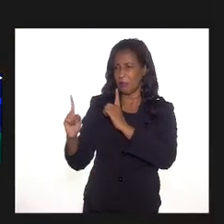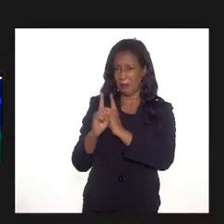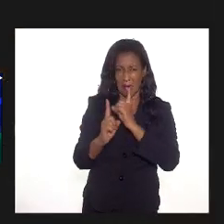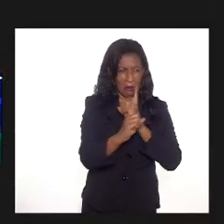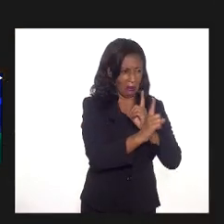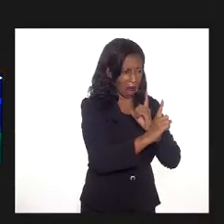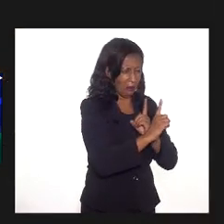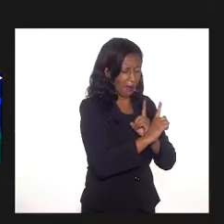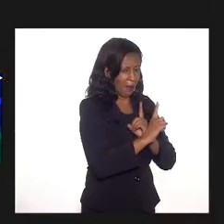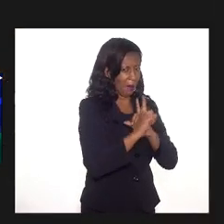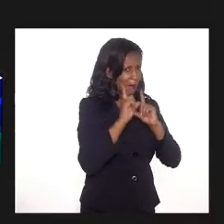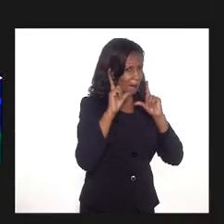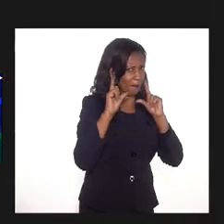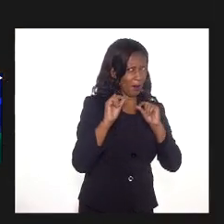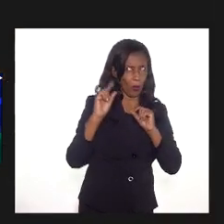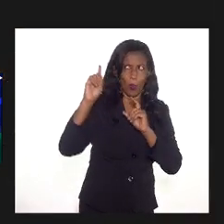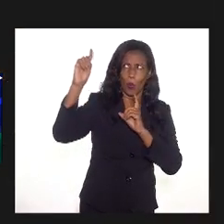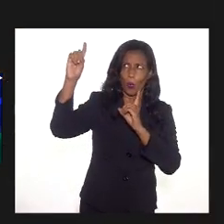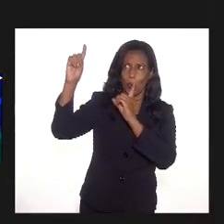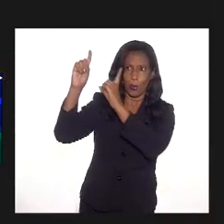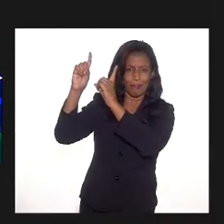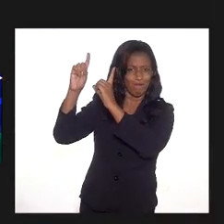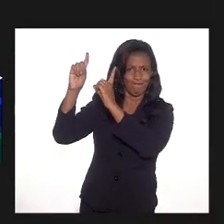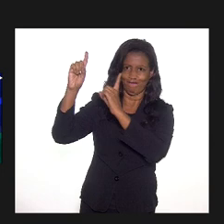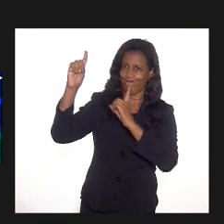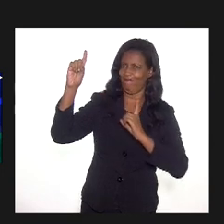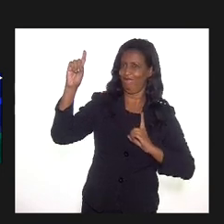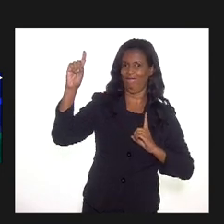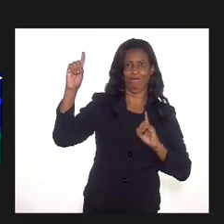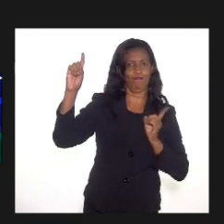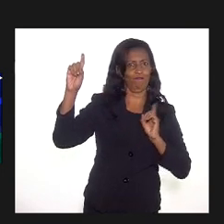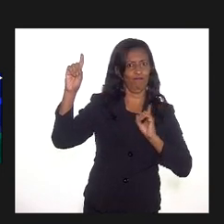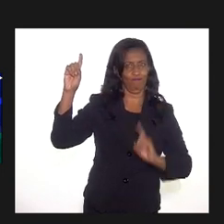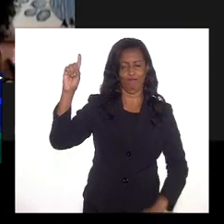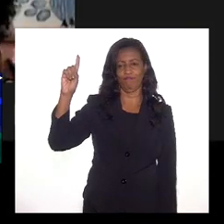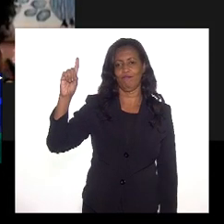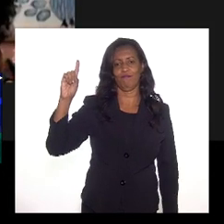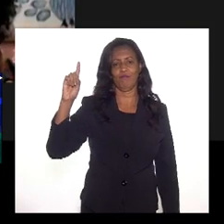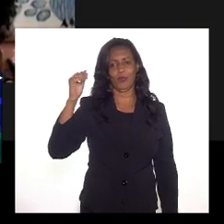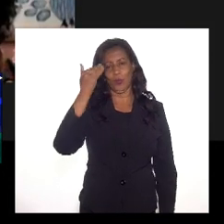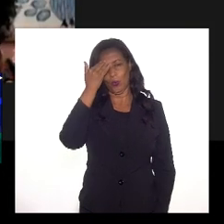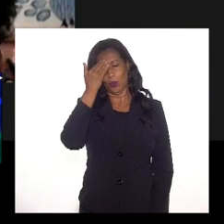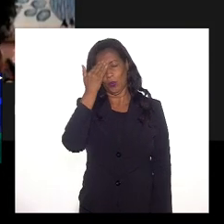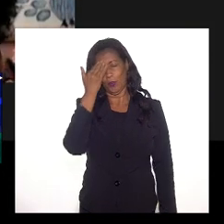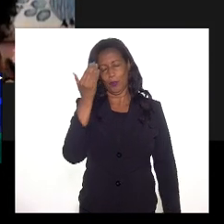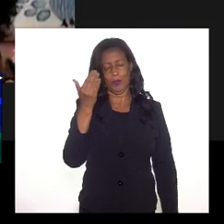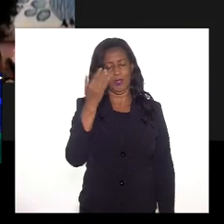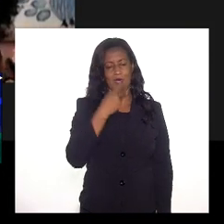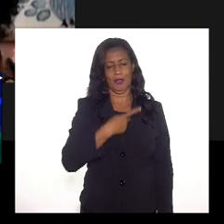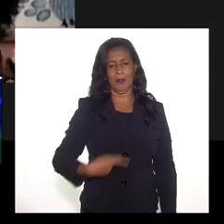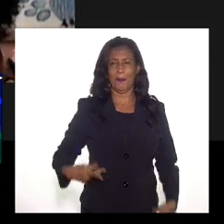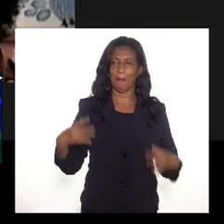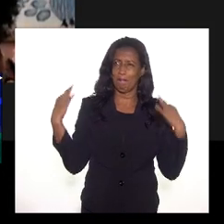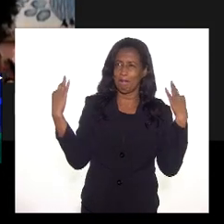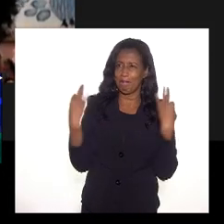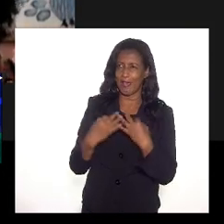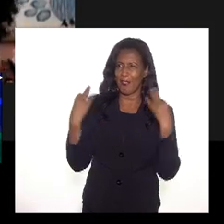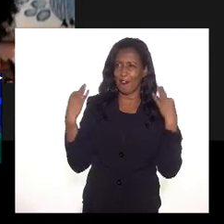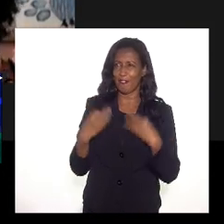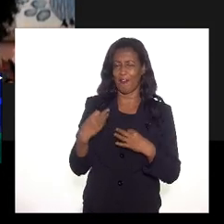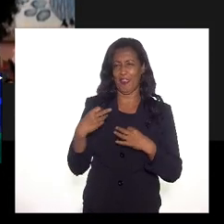menos perto de Deus muito obrigado senhora presidente perfeito como sempre professor